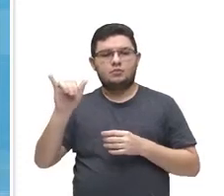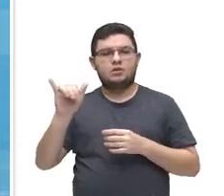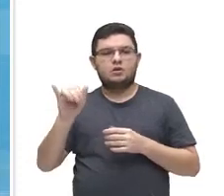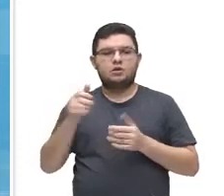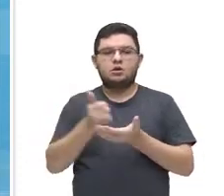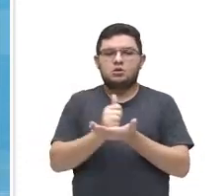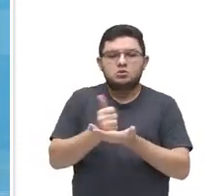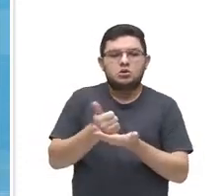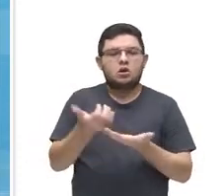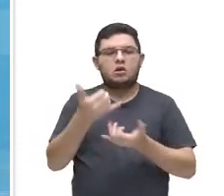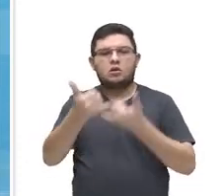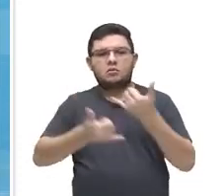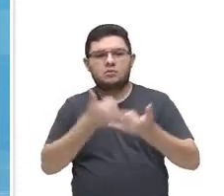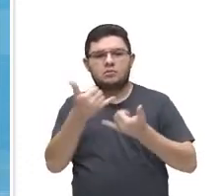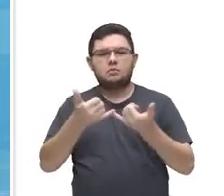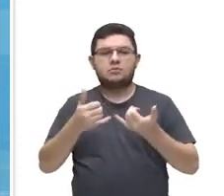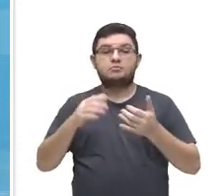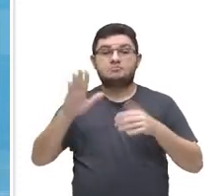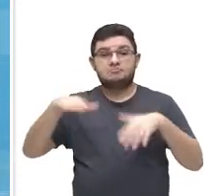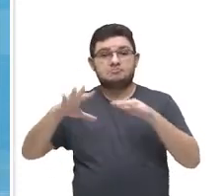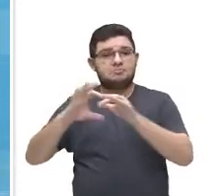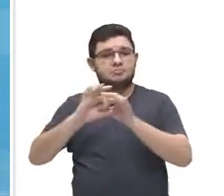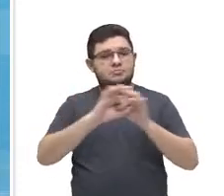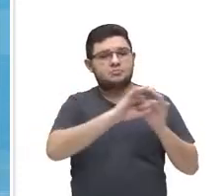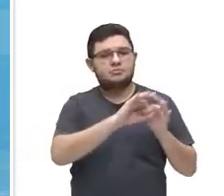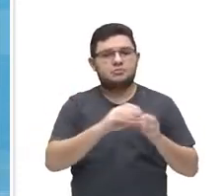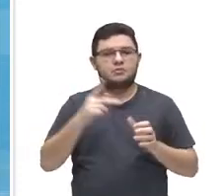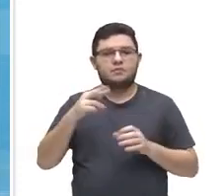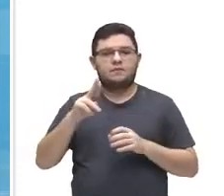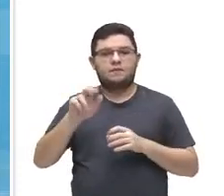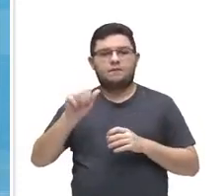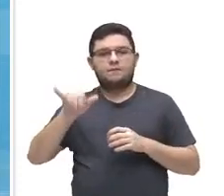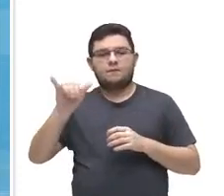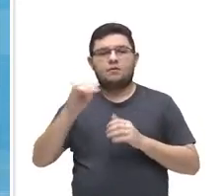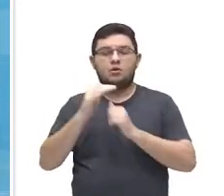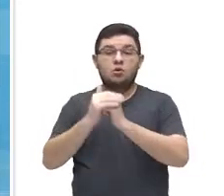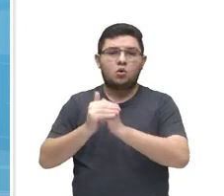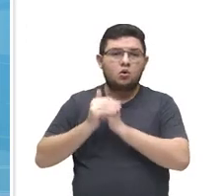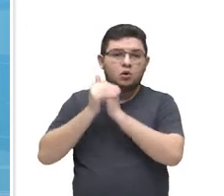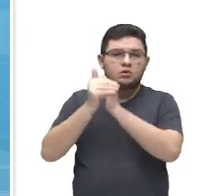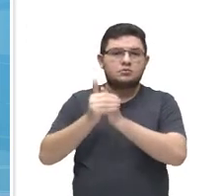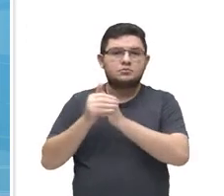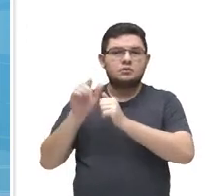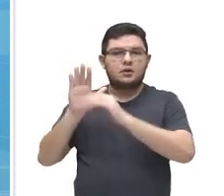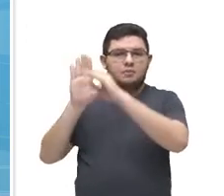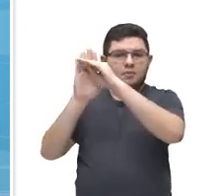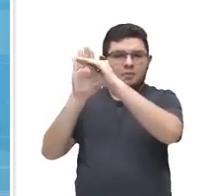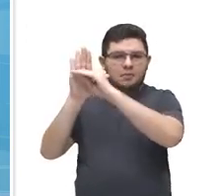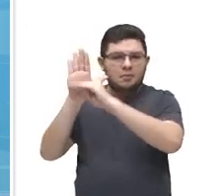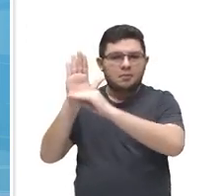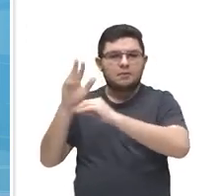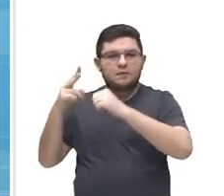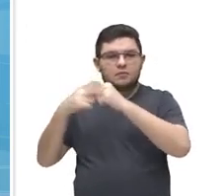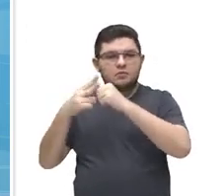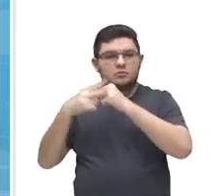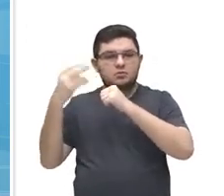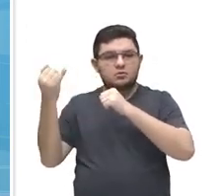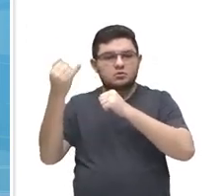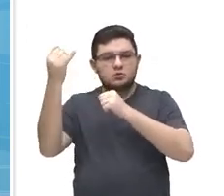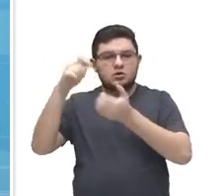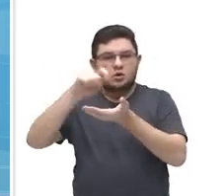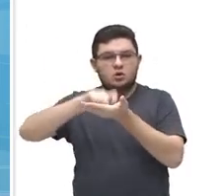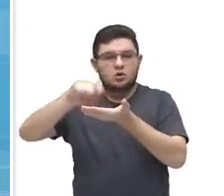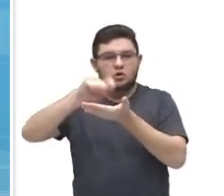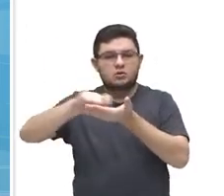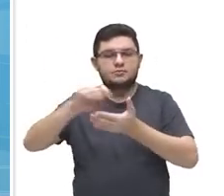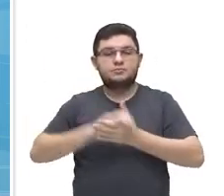significa. Pray é rezar, tá? Então esses verbos aí é bom vocês anotarem também, para aumentar o vocabulário. E vou passar